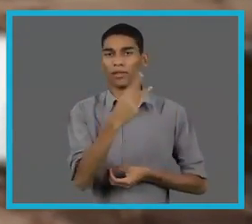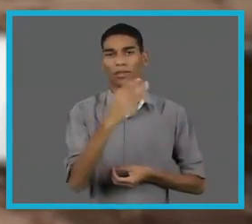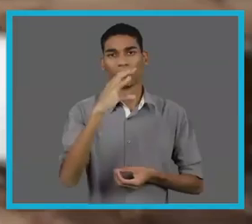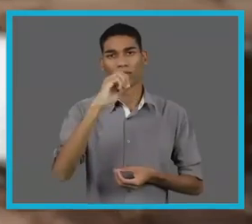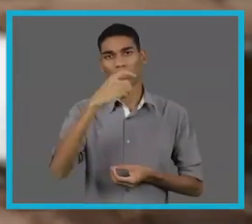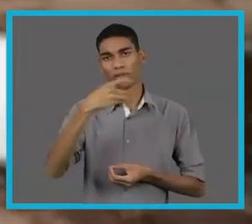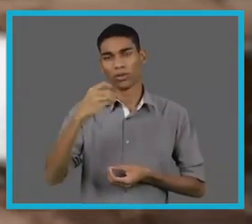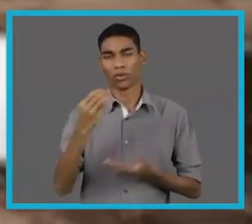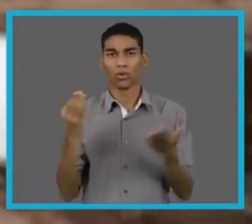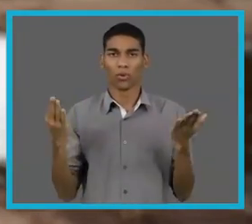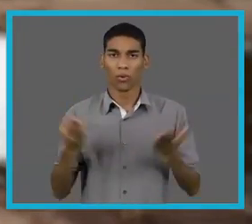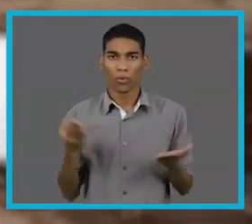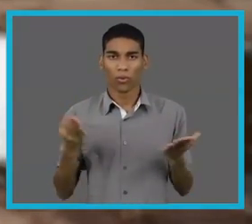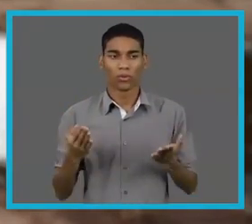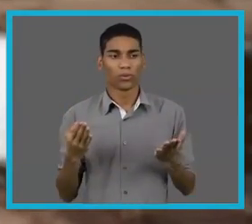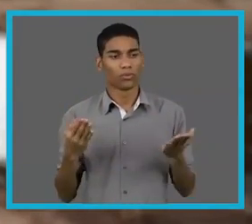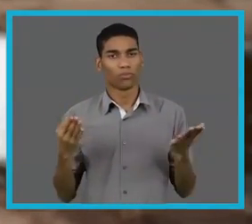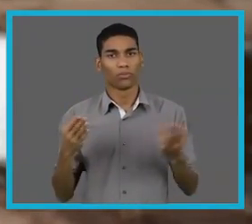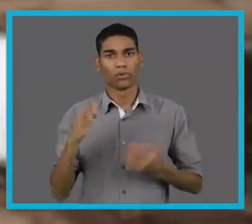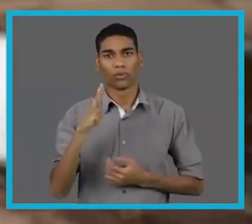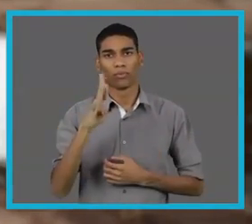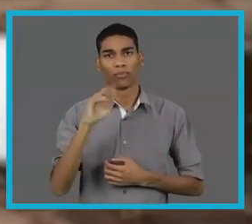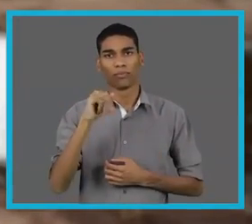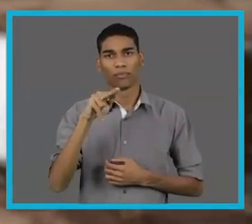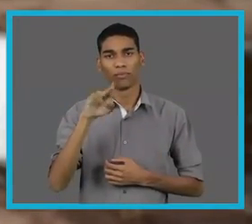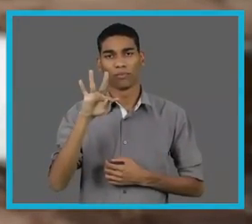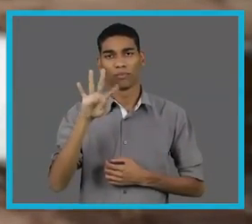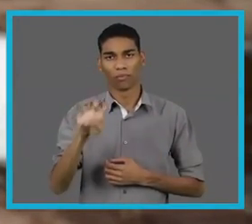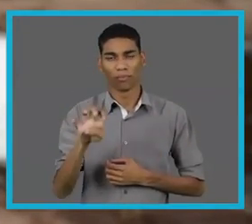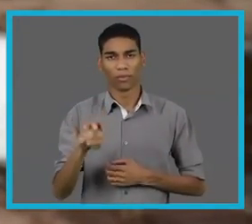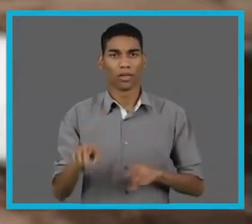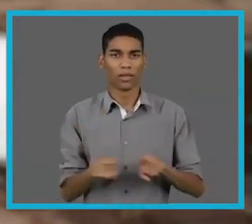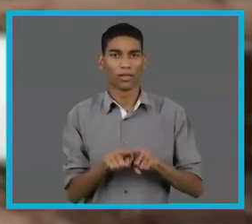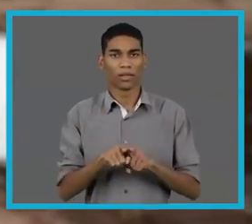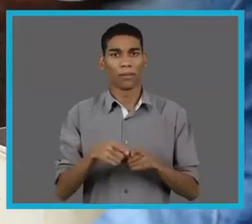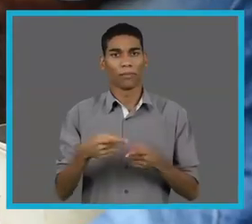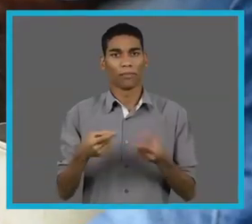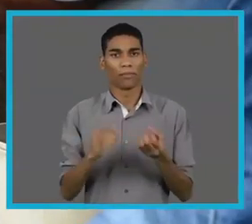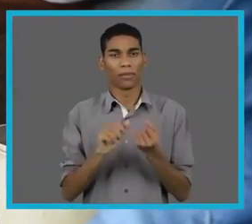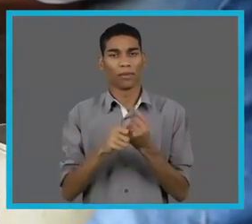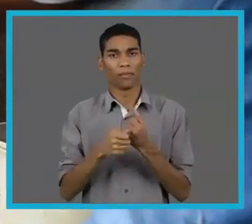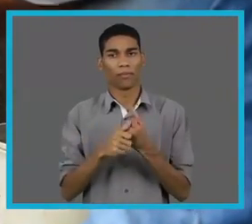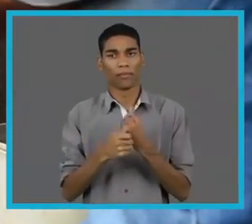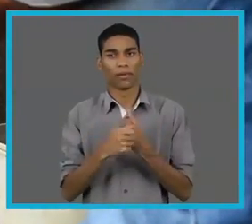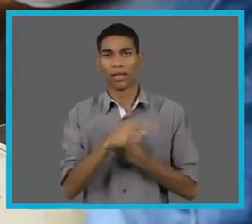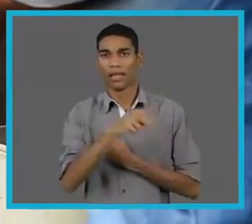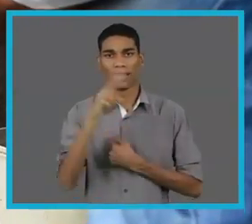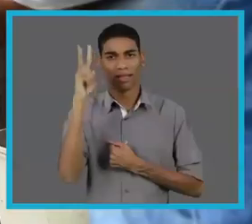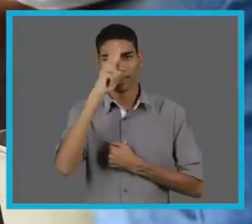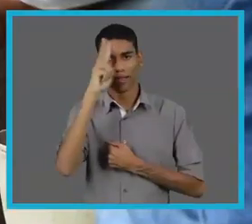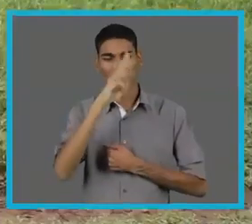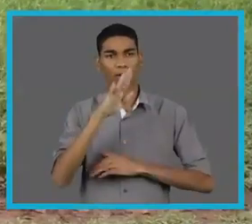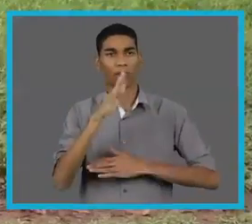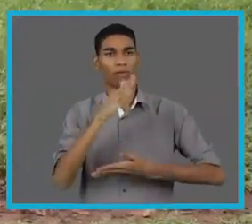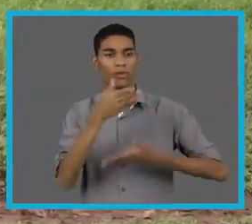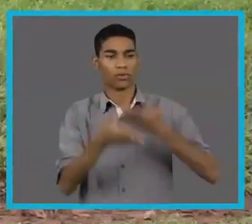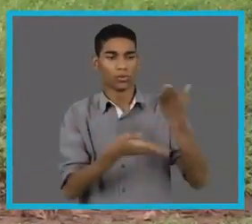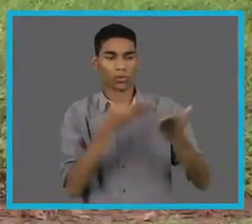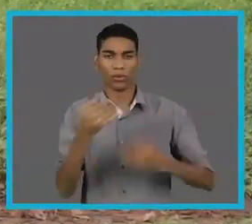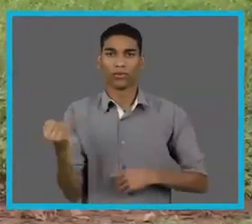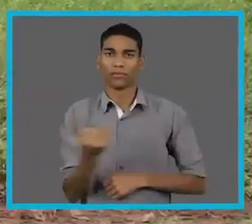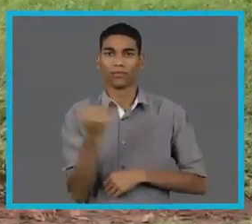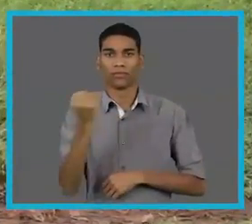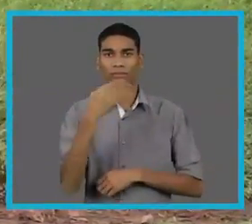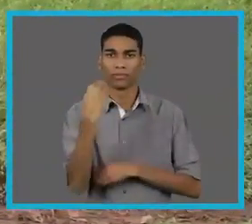coxo? Hoje eu estou aqui com briquete e germe de milho. O empresário lembra de um cuidado importante.